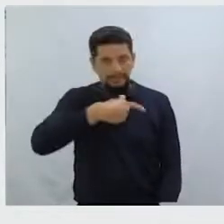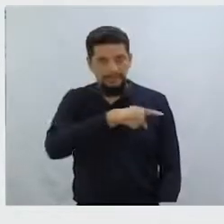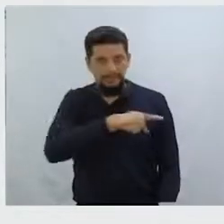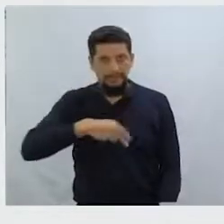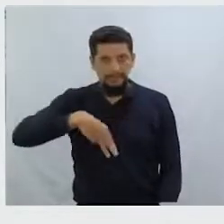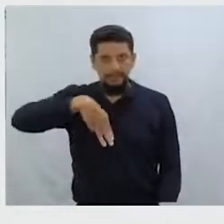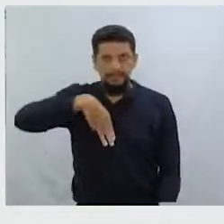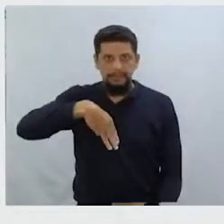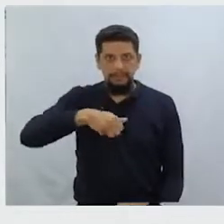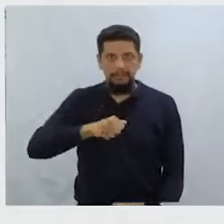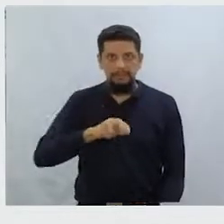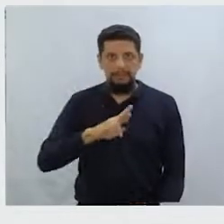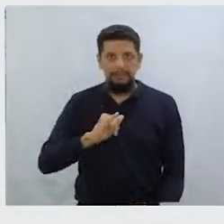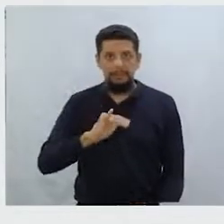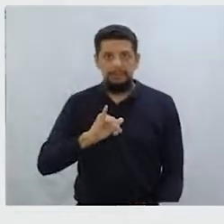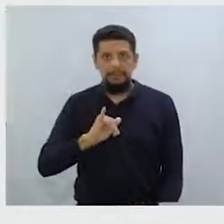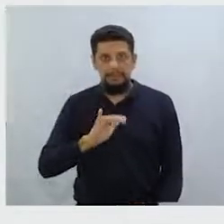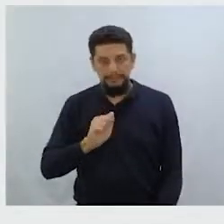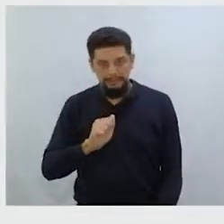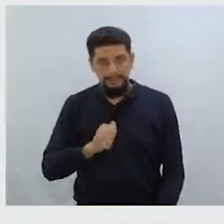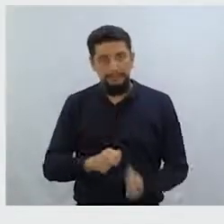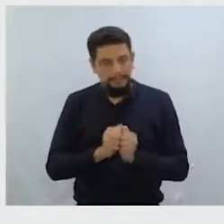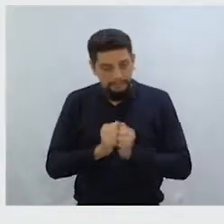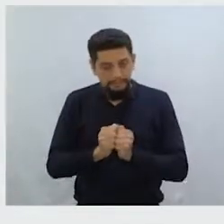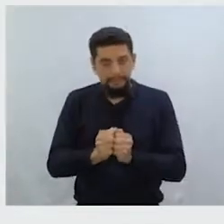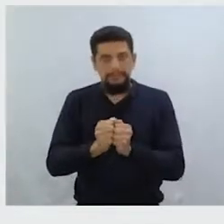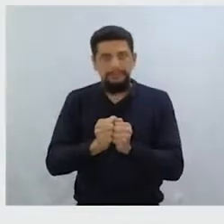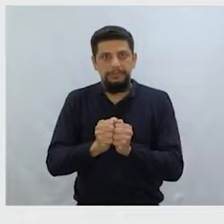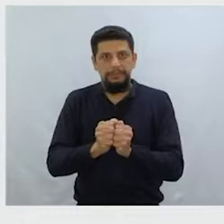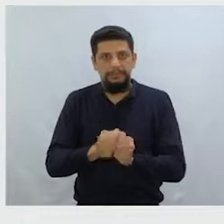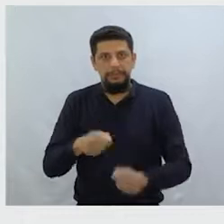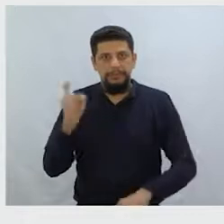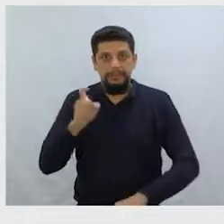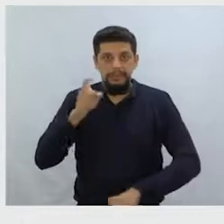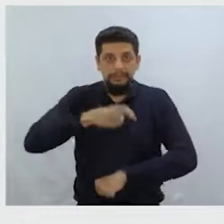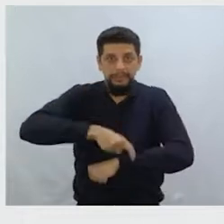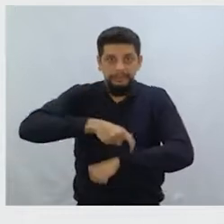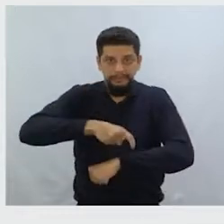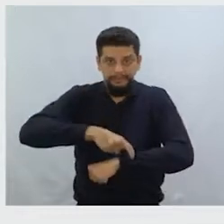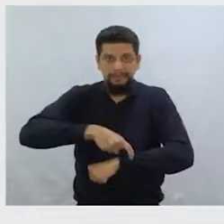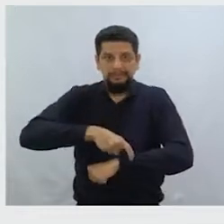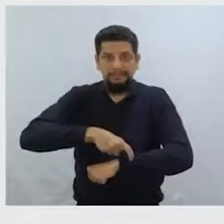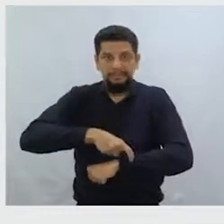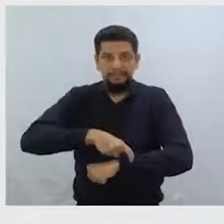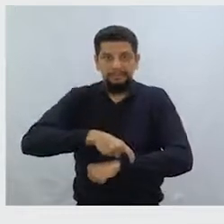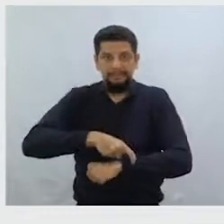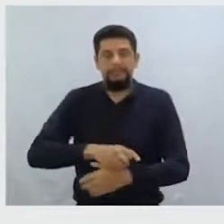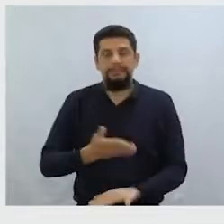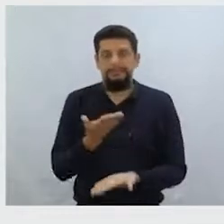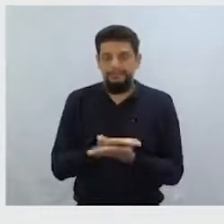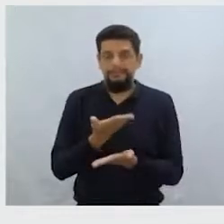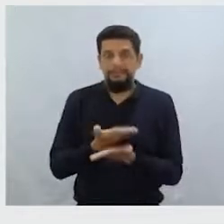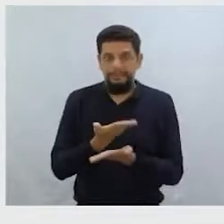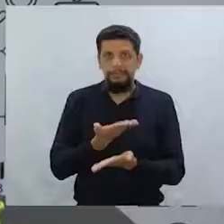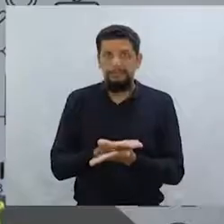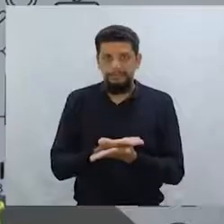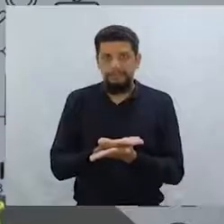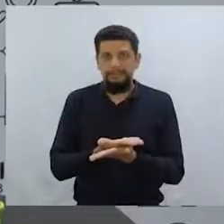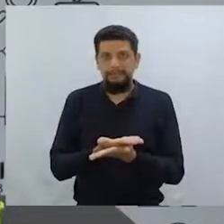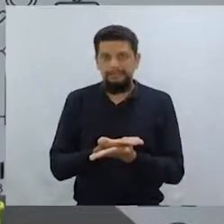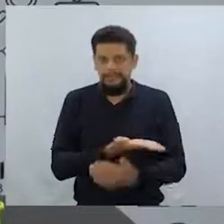professora Márcia e vamos estar juntos nesse tempo aí de